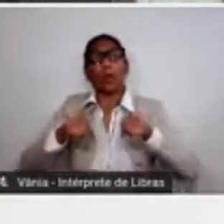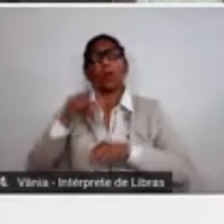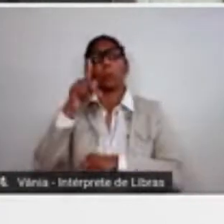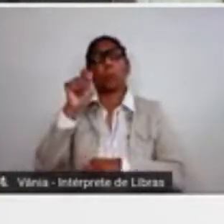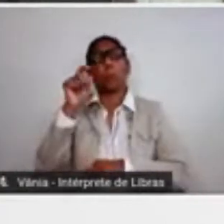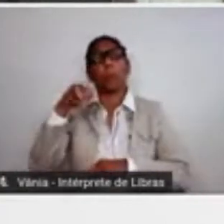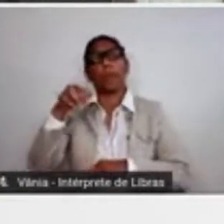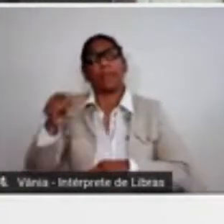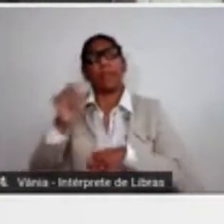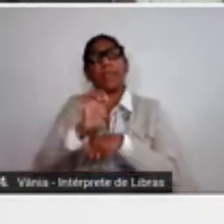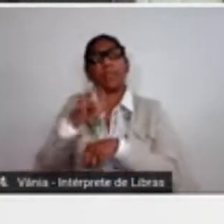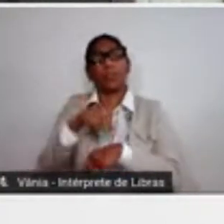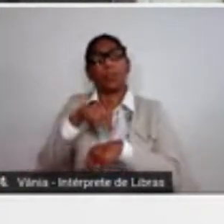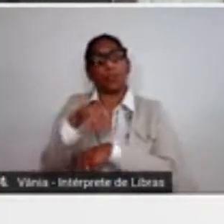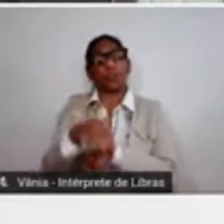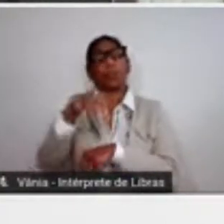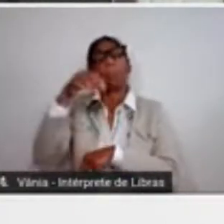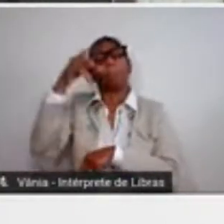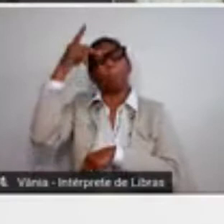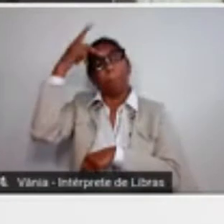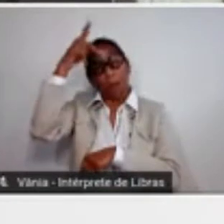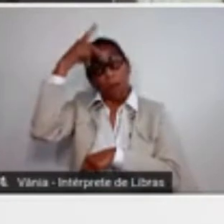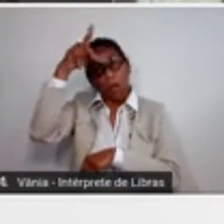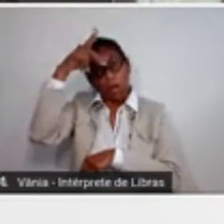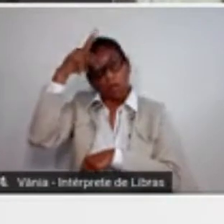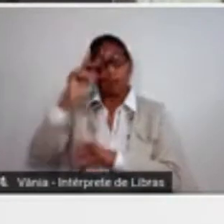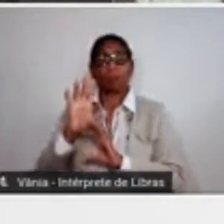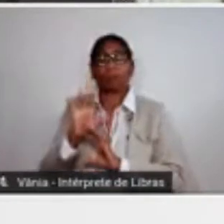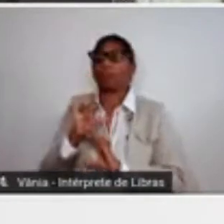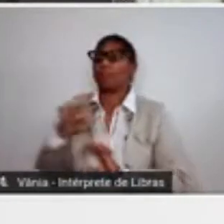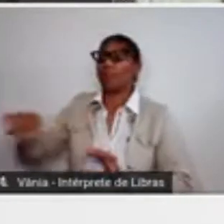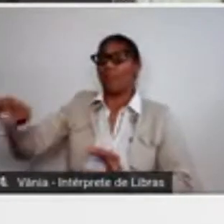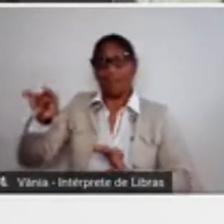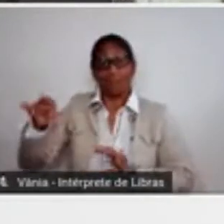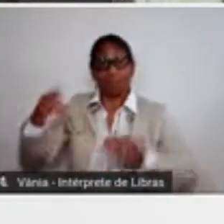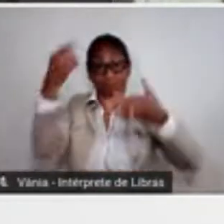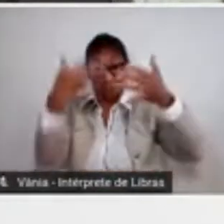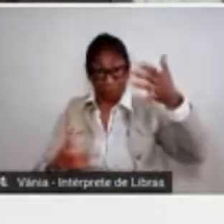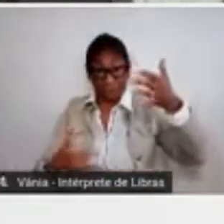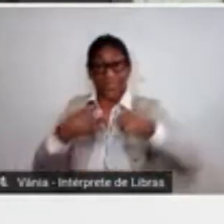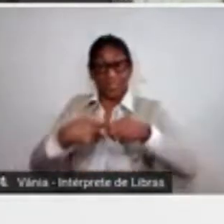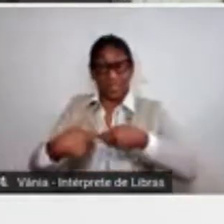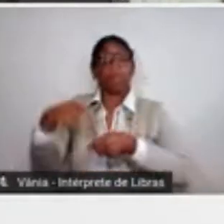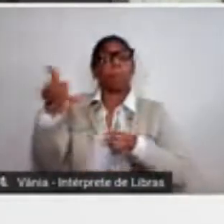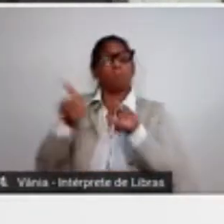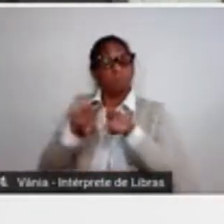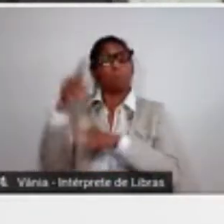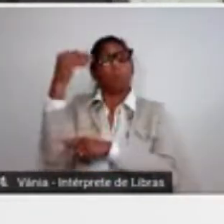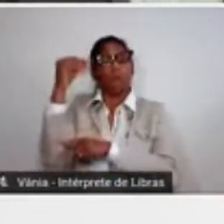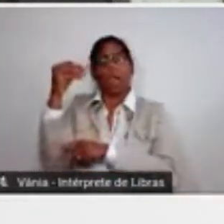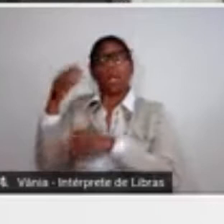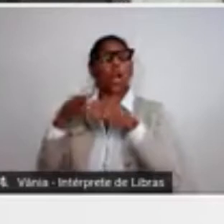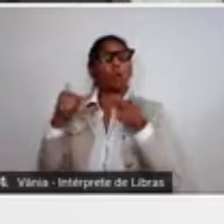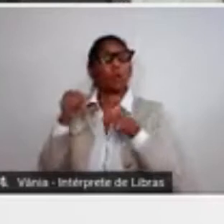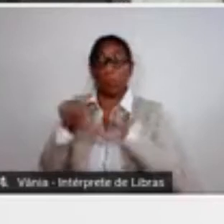Passo Fundo e Pelotas. E não houve recursos da região de Novo Hamburgo e de Porto Alegre, que também permanecem